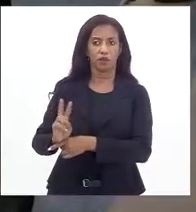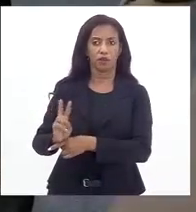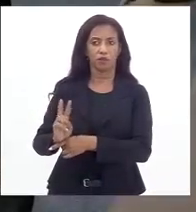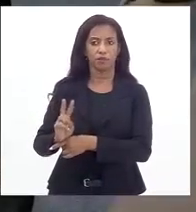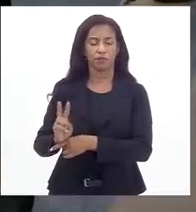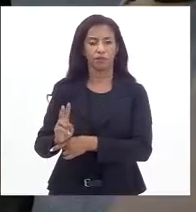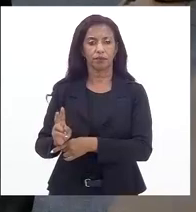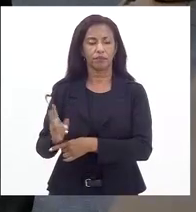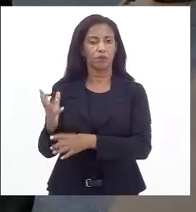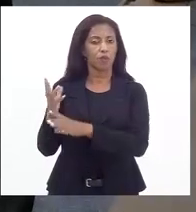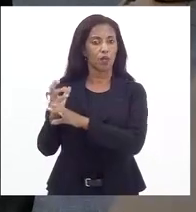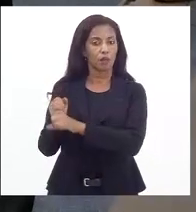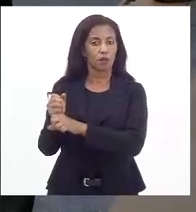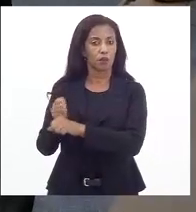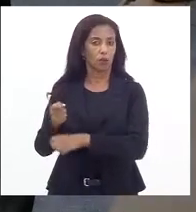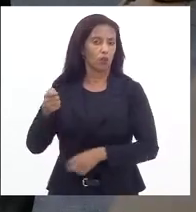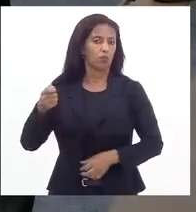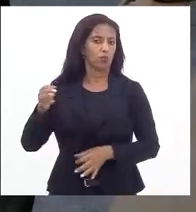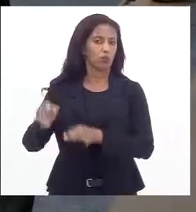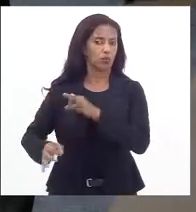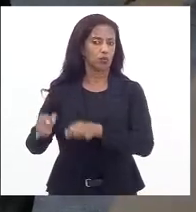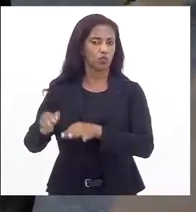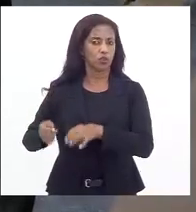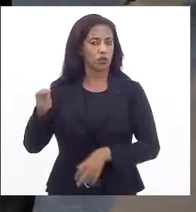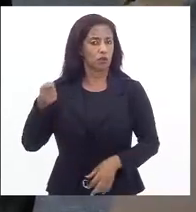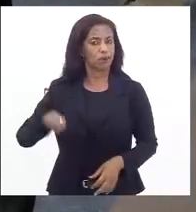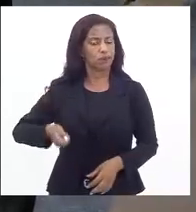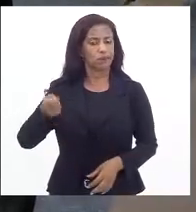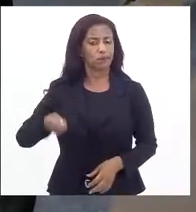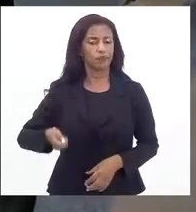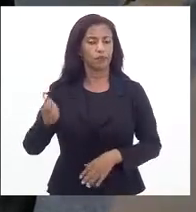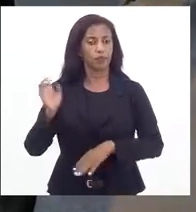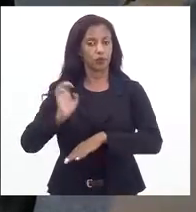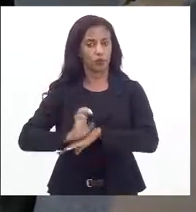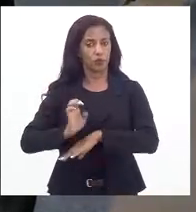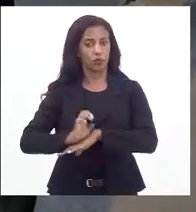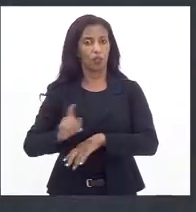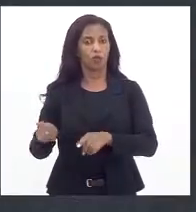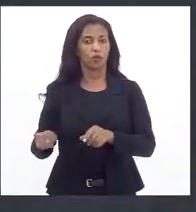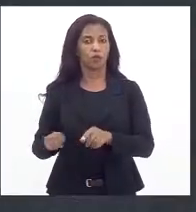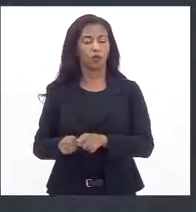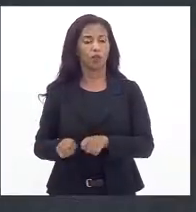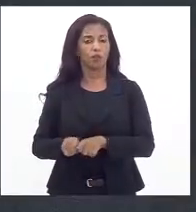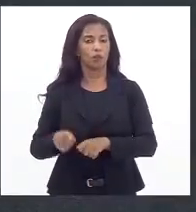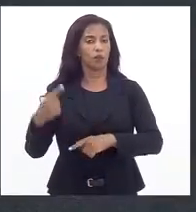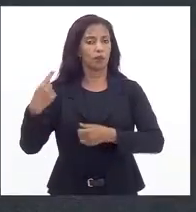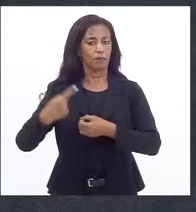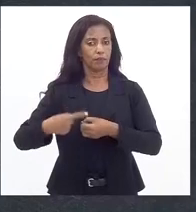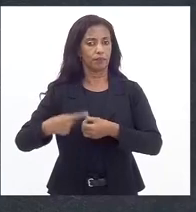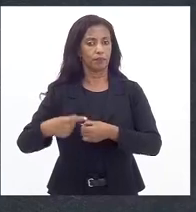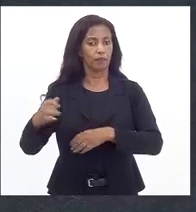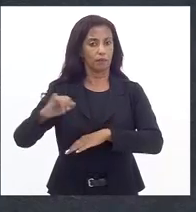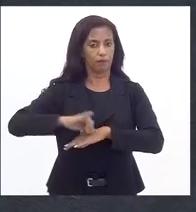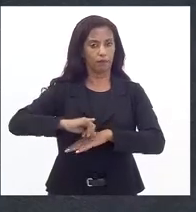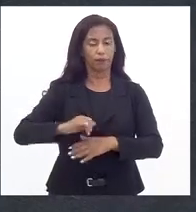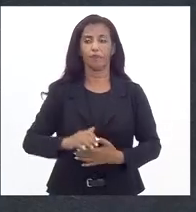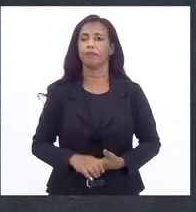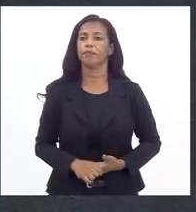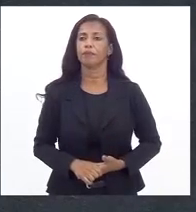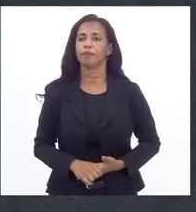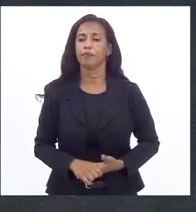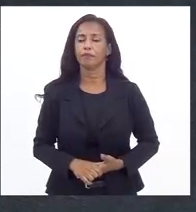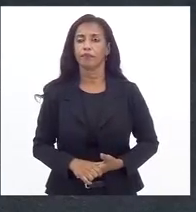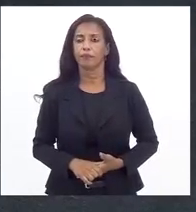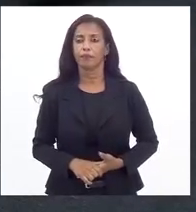dos tribunais de Contas do Estado do Rio de Janeiro e do município da capital a